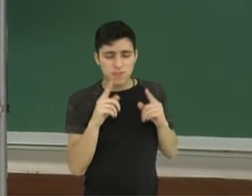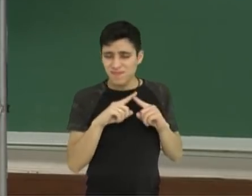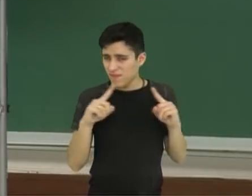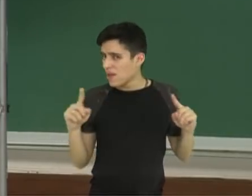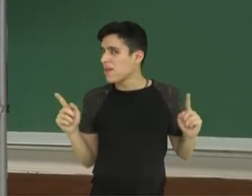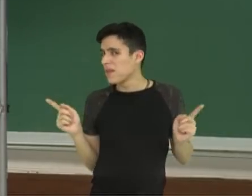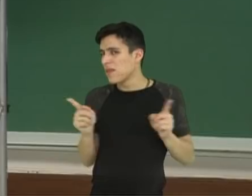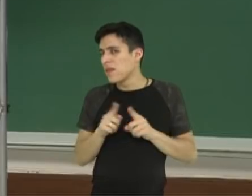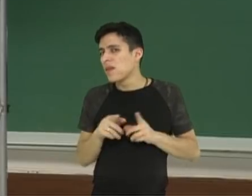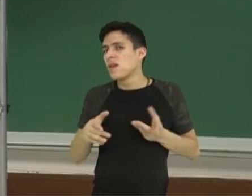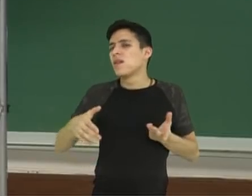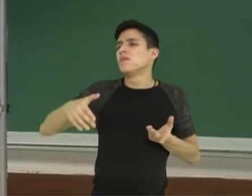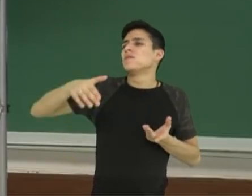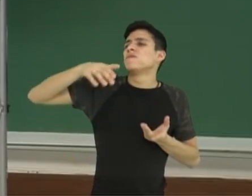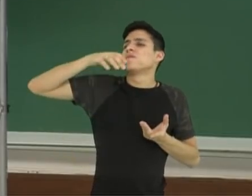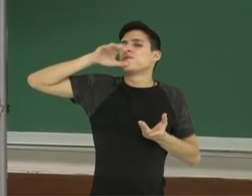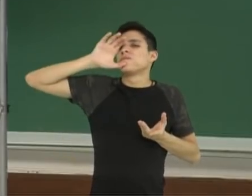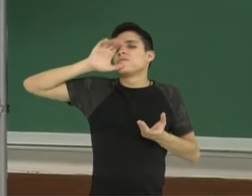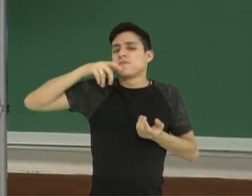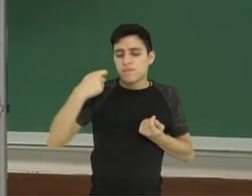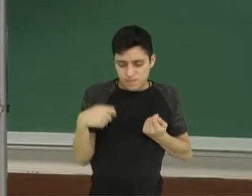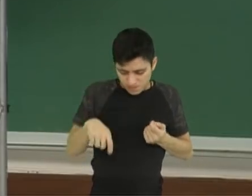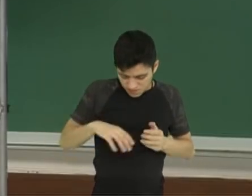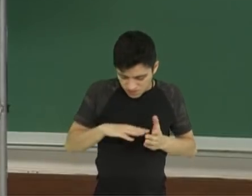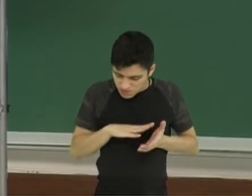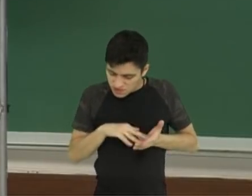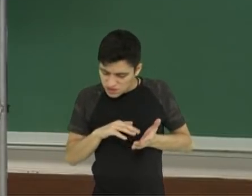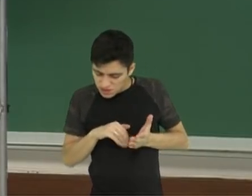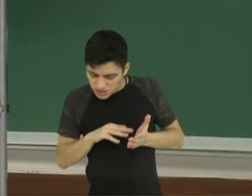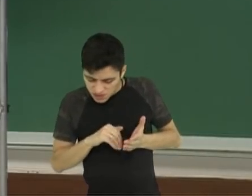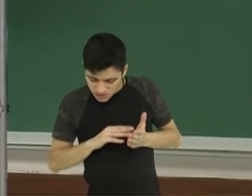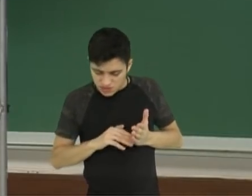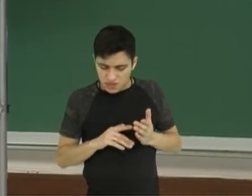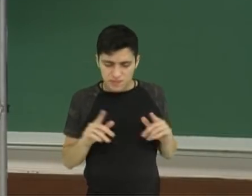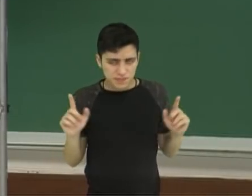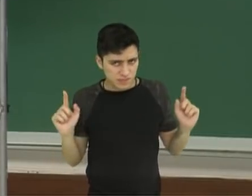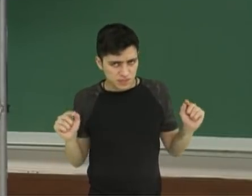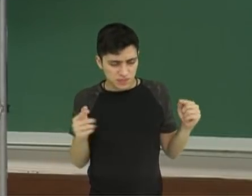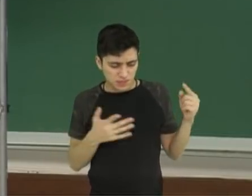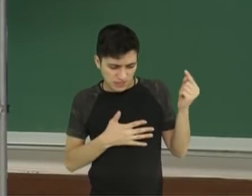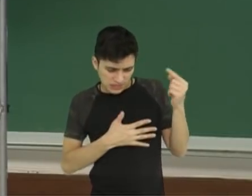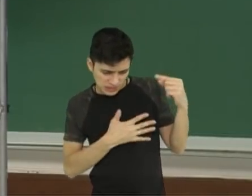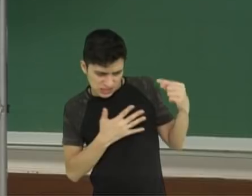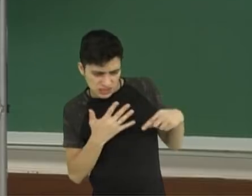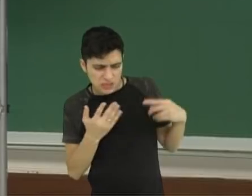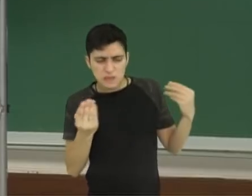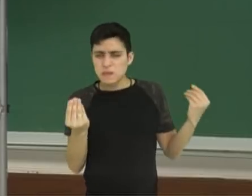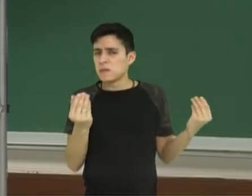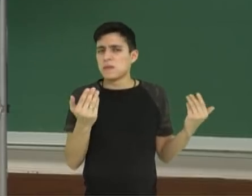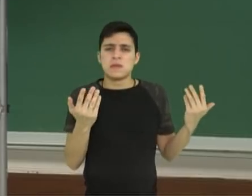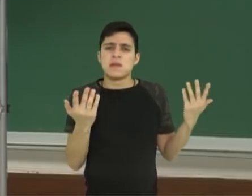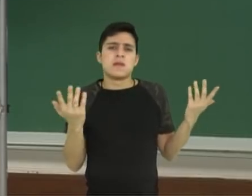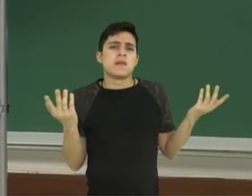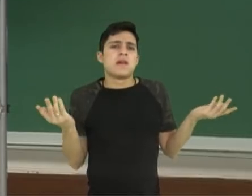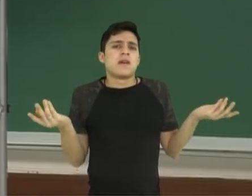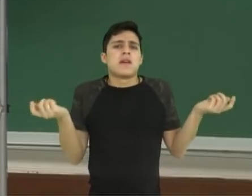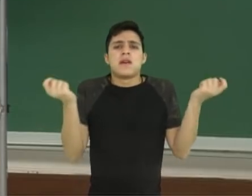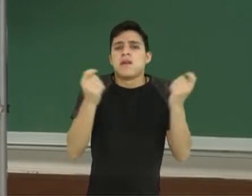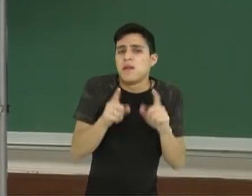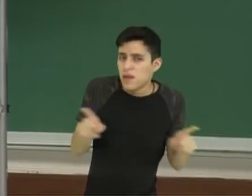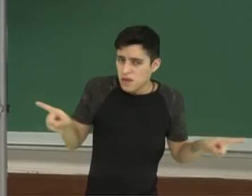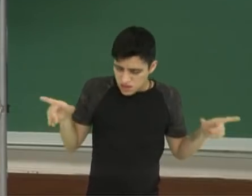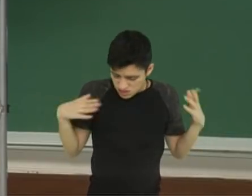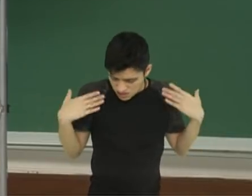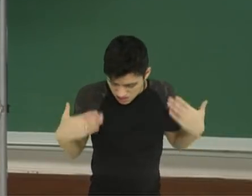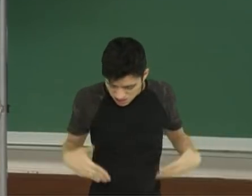precisa mandar para fora do nosso corpo, né? Precisamos eliminar substâncias que não são necessárias, que não